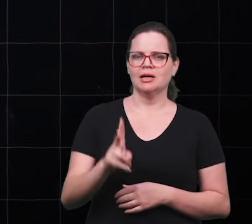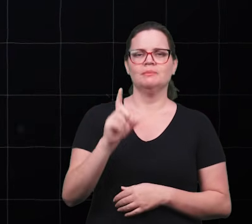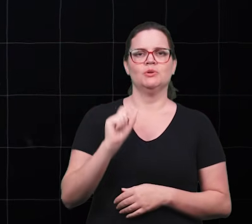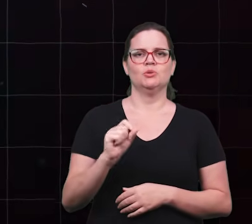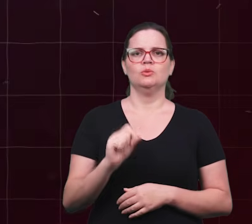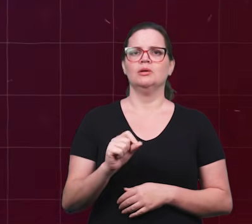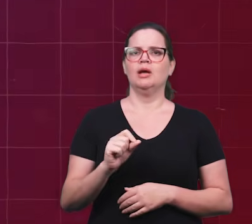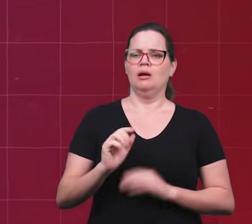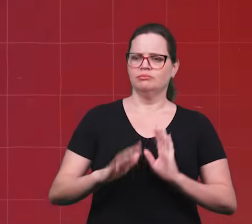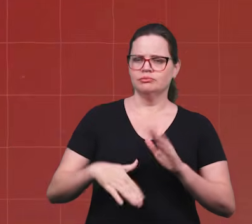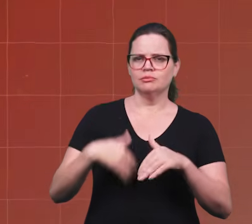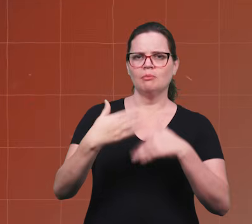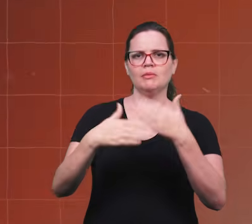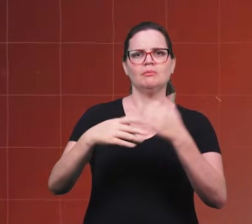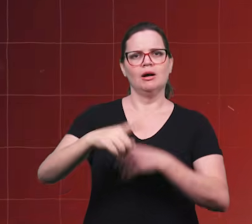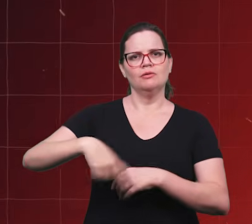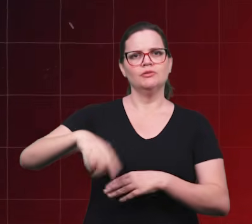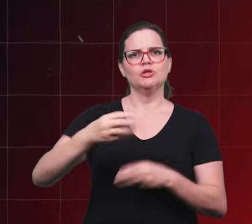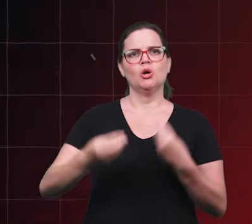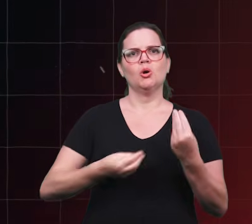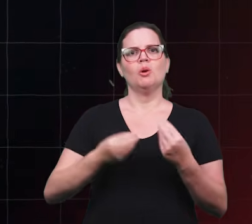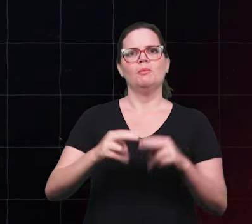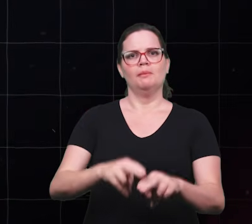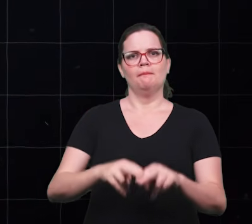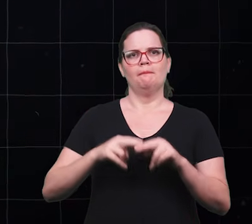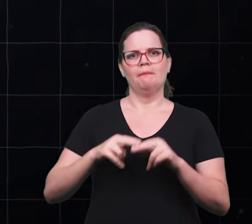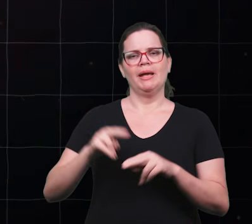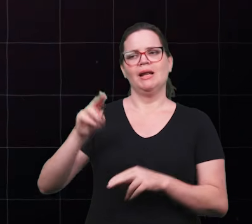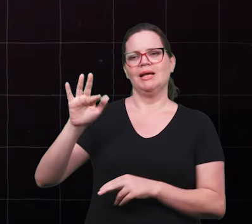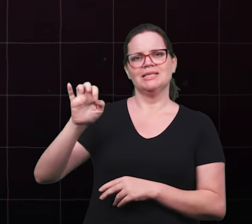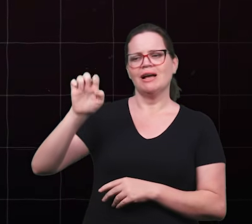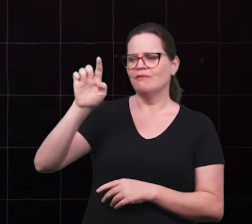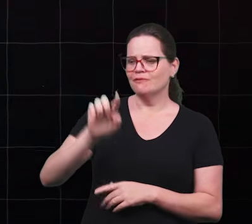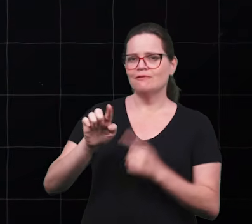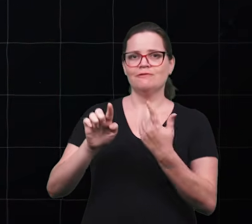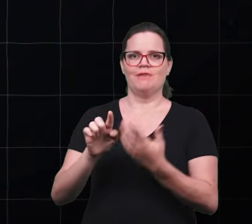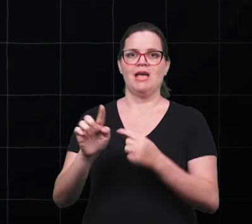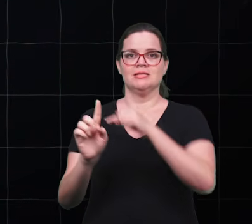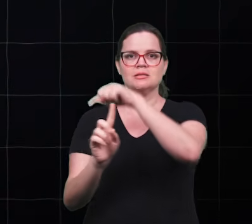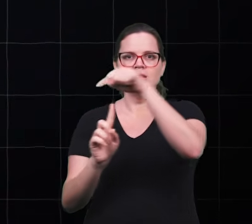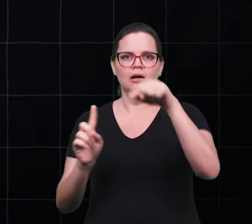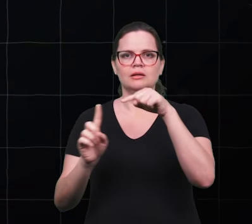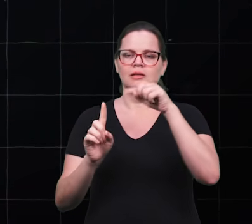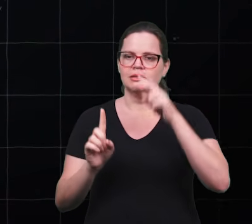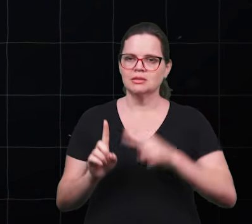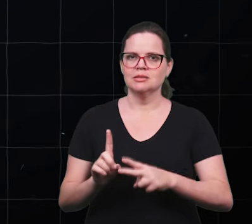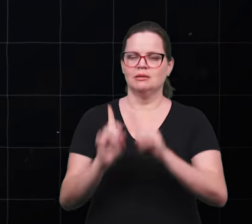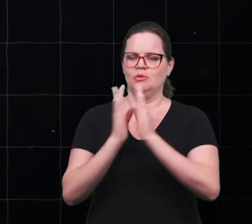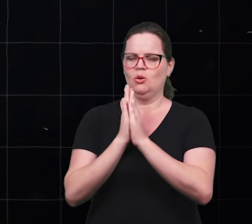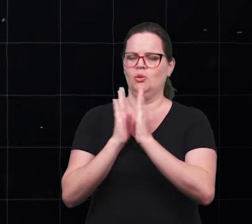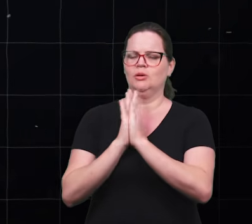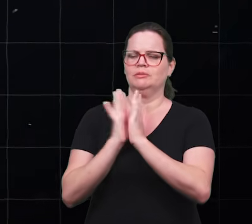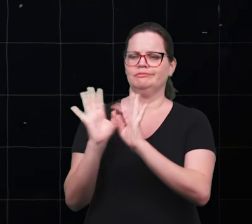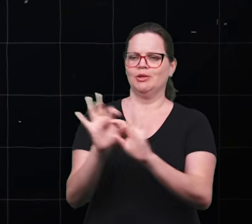vós mesmos sobre a vossa santíssima fé, orando no Espírito,